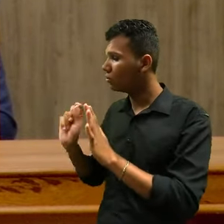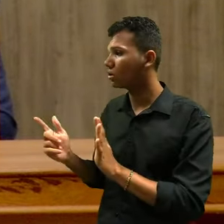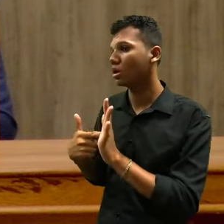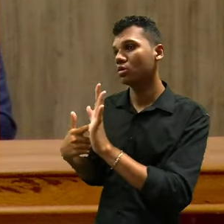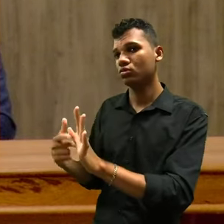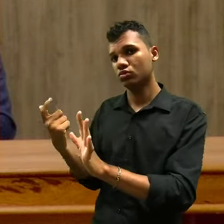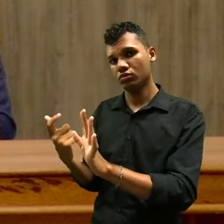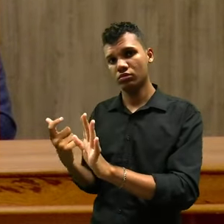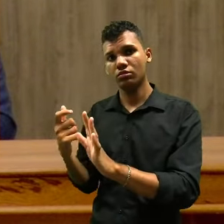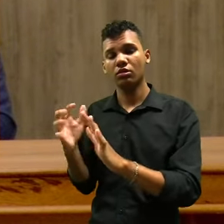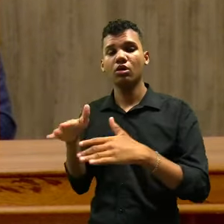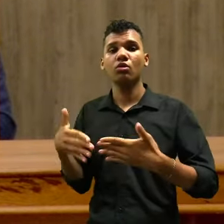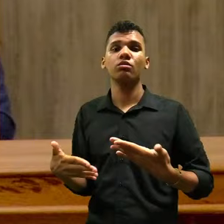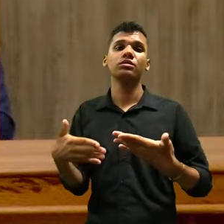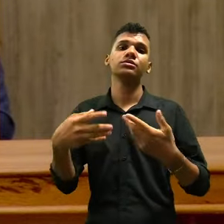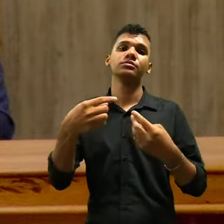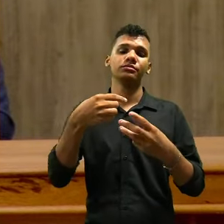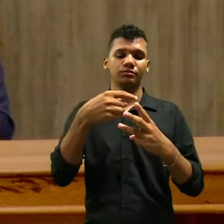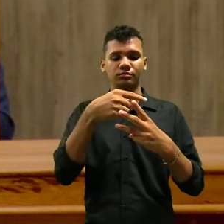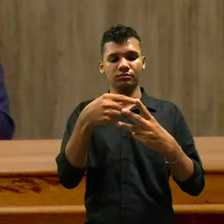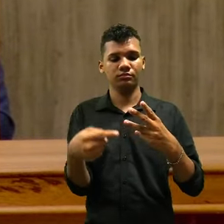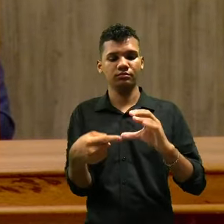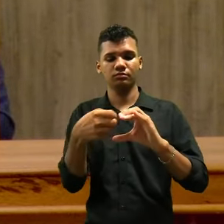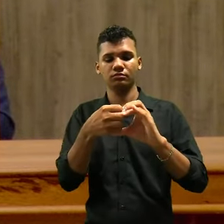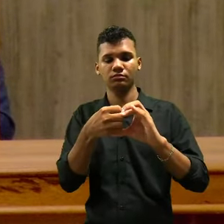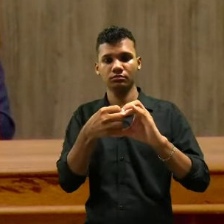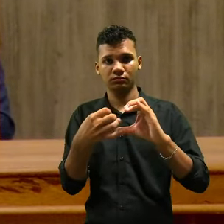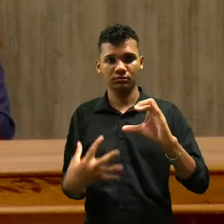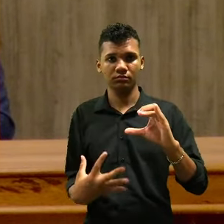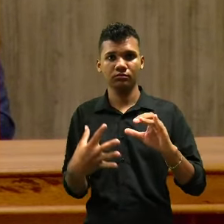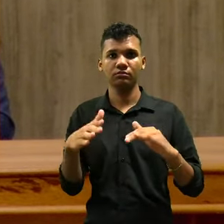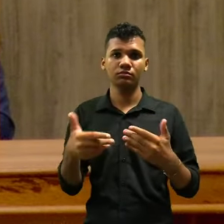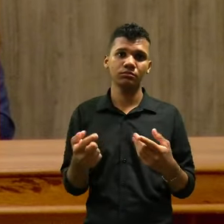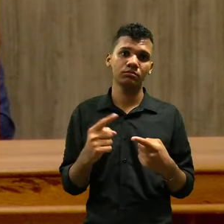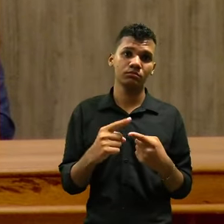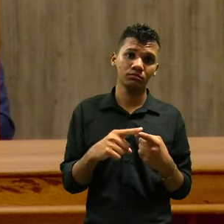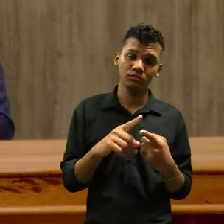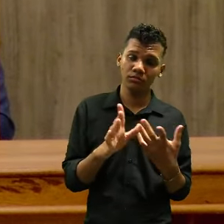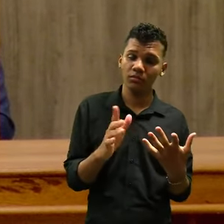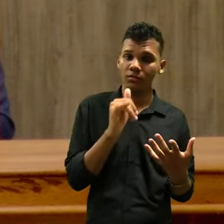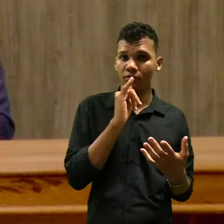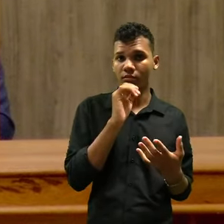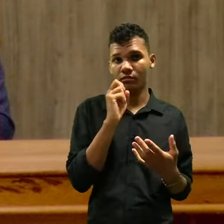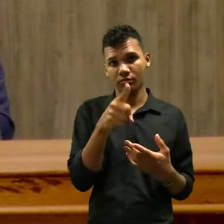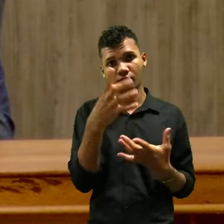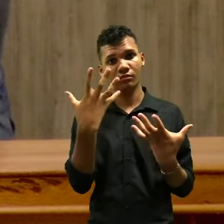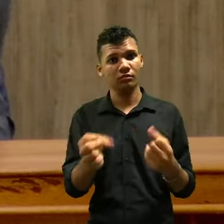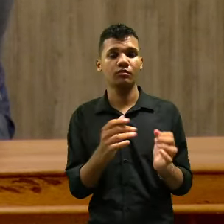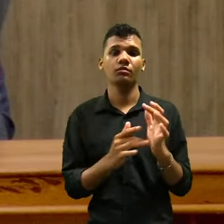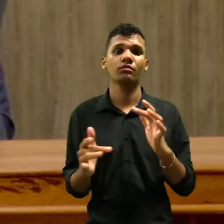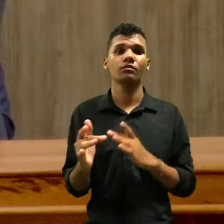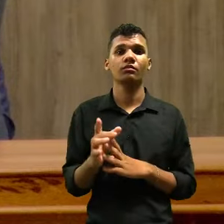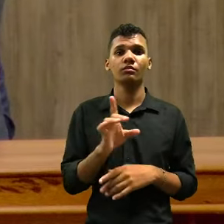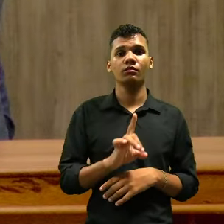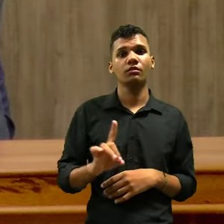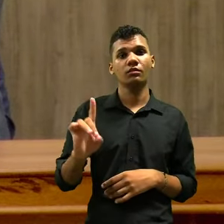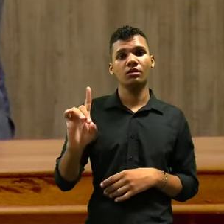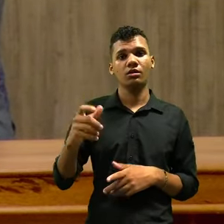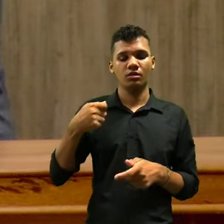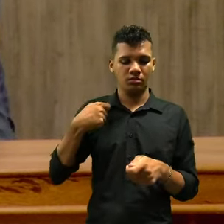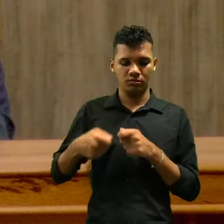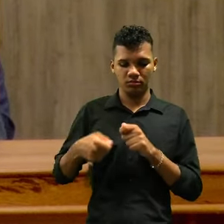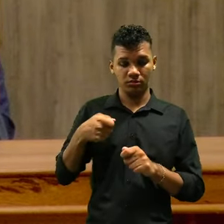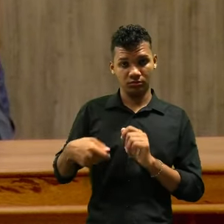da personalidade intelecto a primeira coisa que quando você aceita Jesus Deus trabalha no teu inte